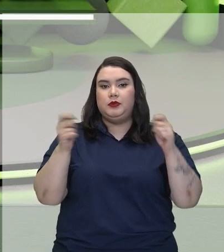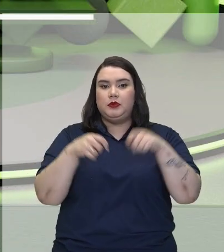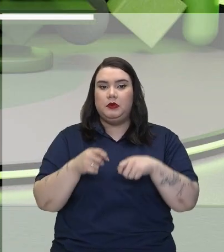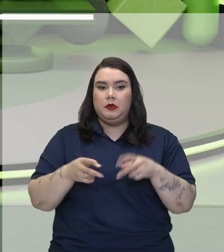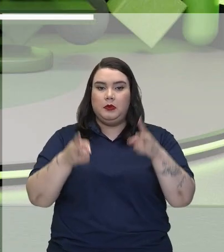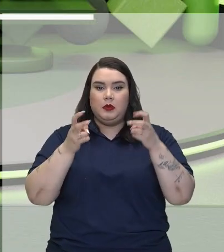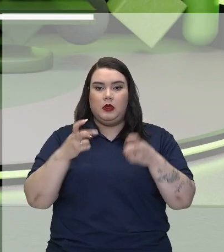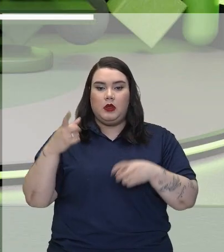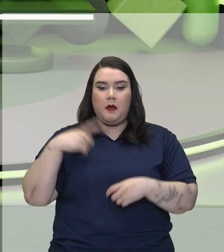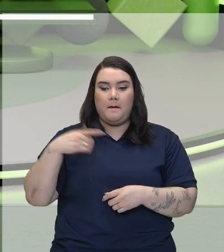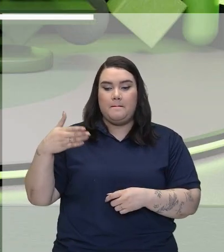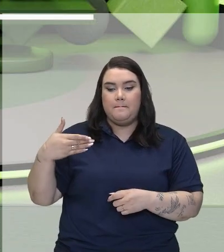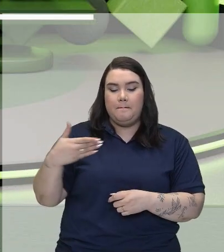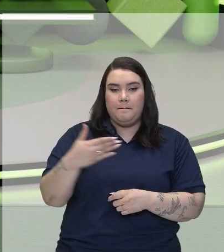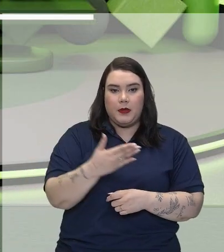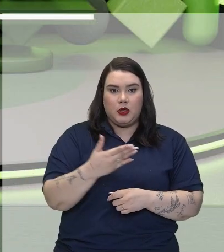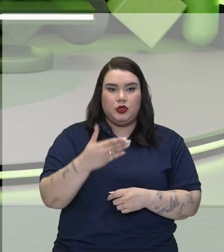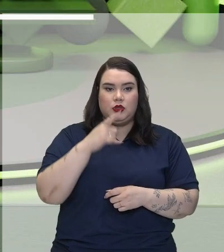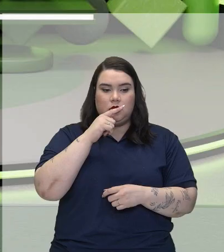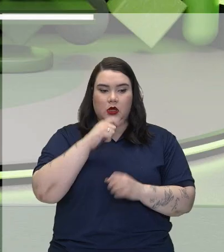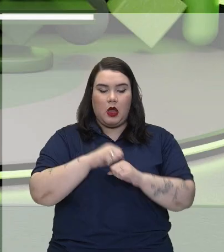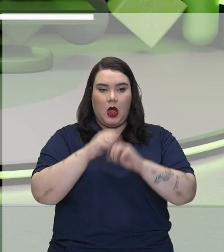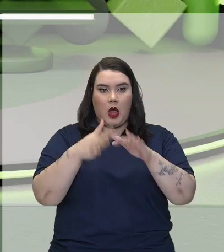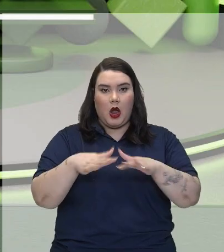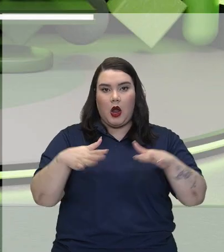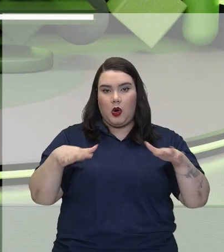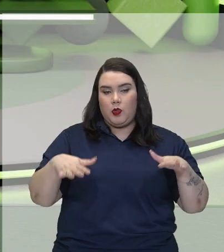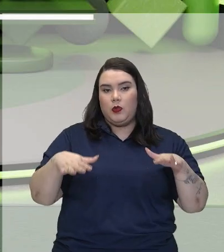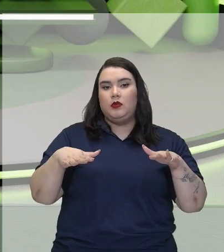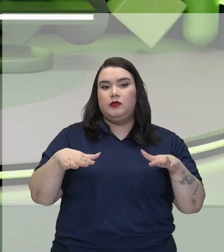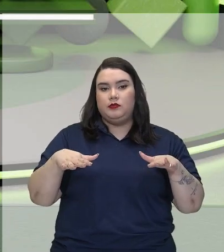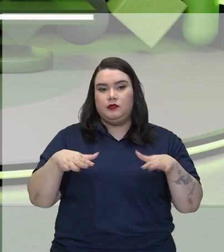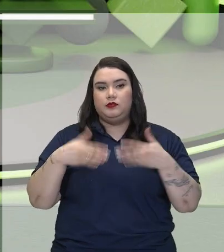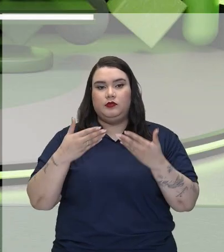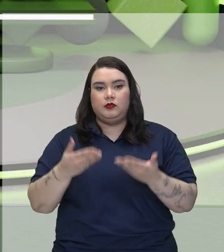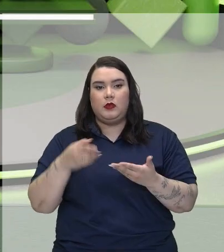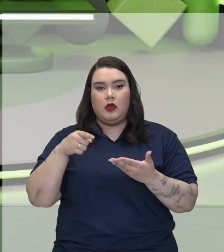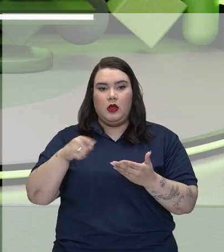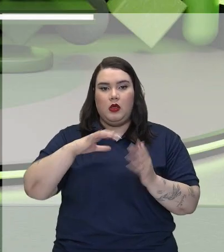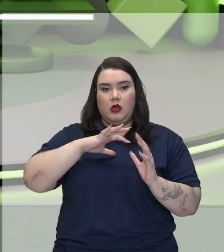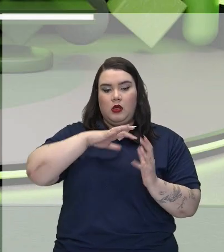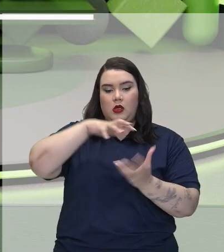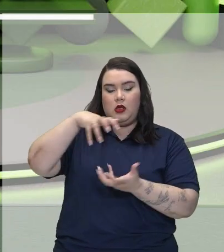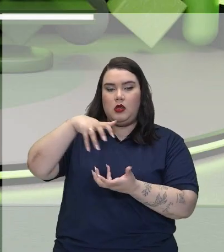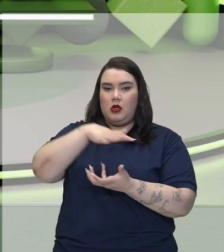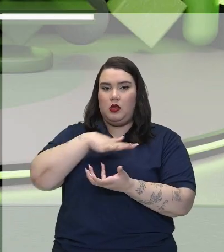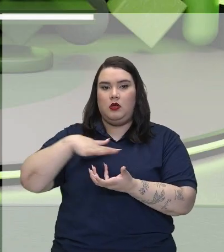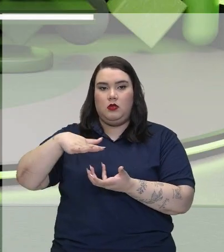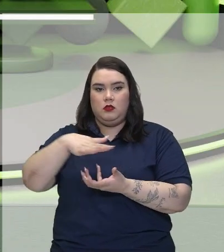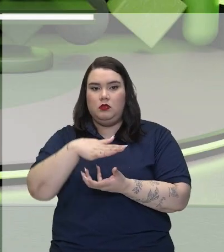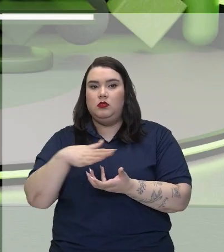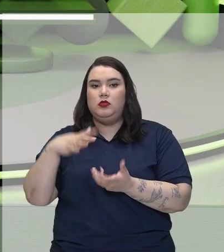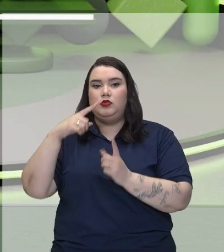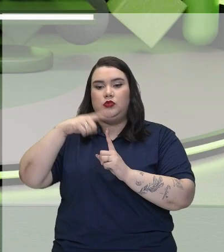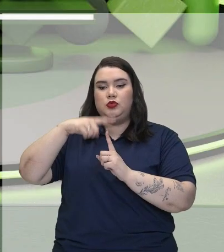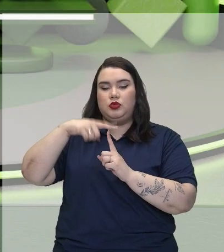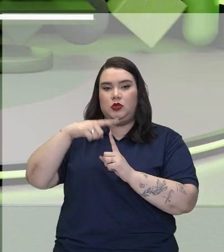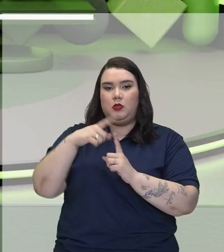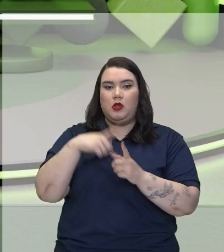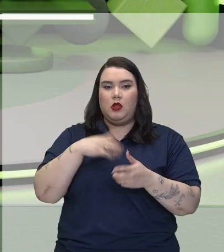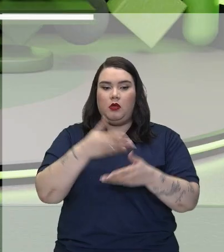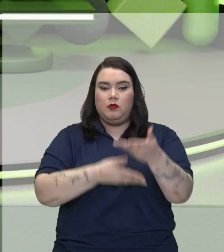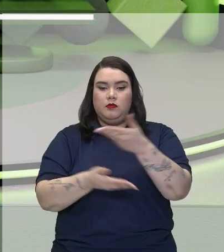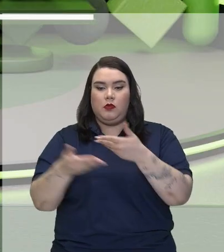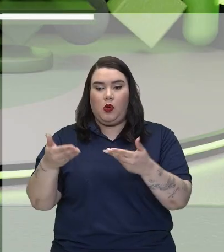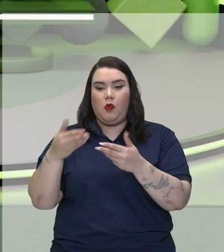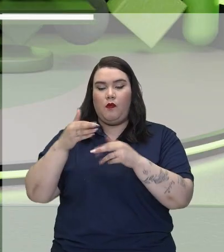os peixinhos que estão presentes no ambiente aquático, né? Então, o ecossistema é a interação desses fatores bióticos, que